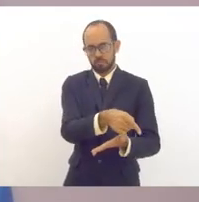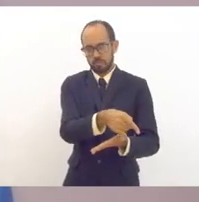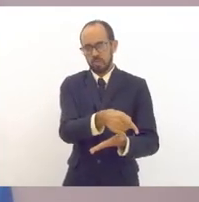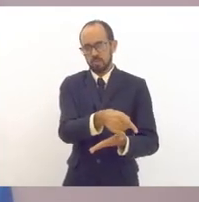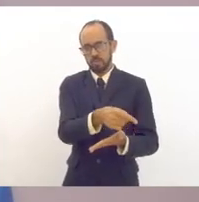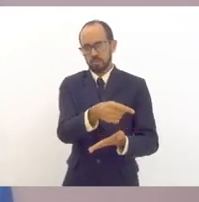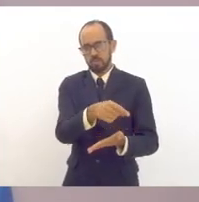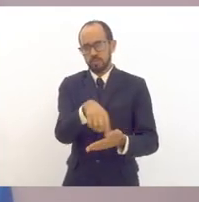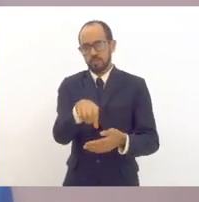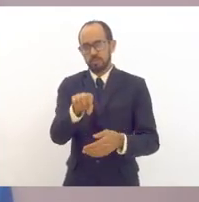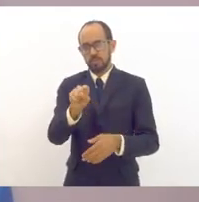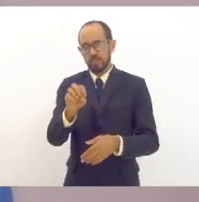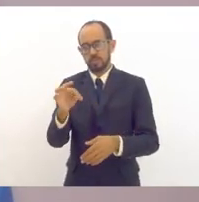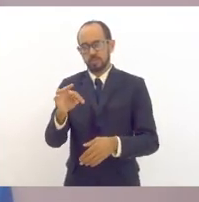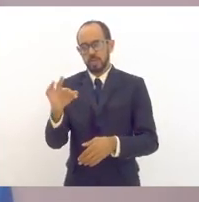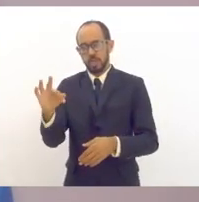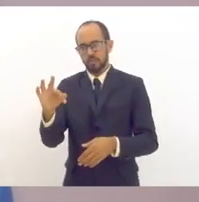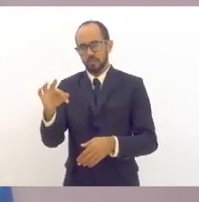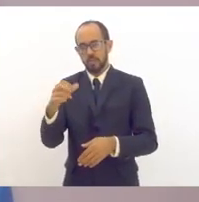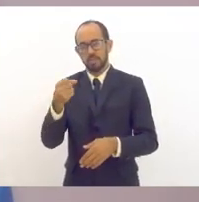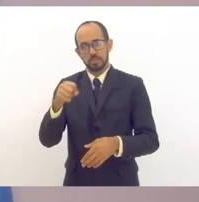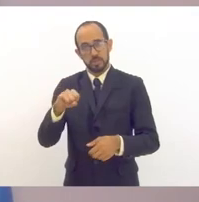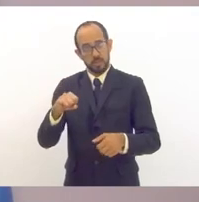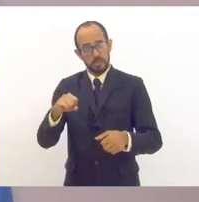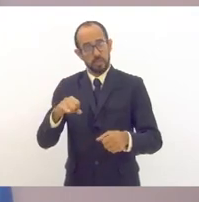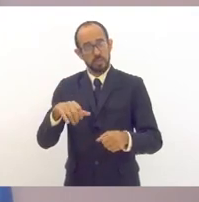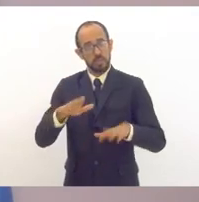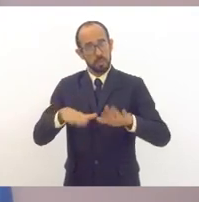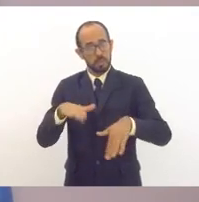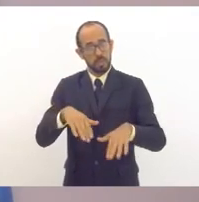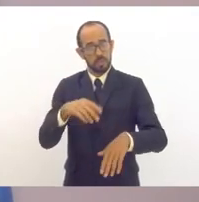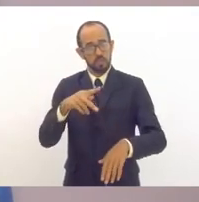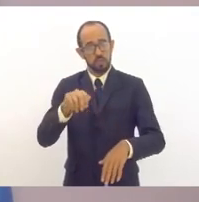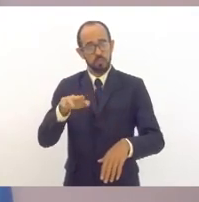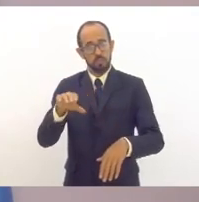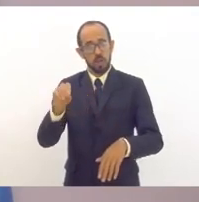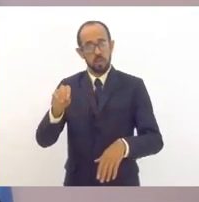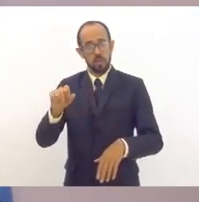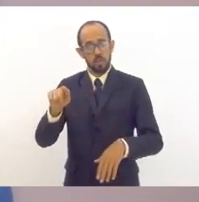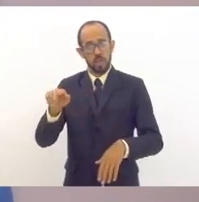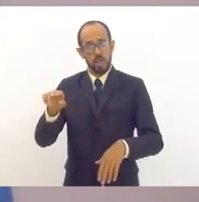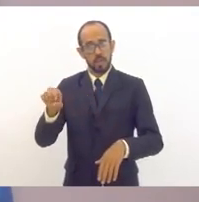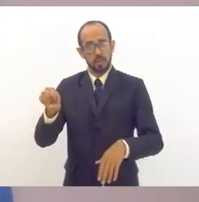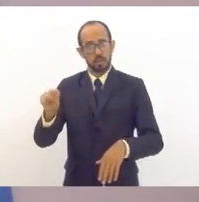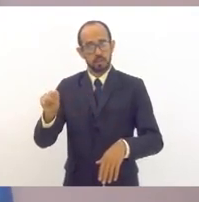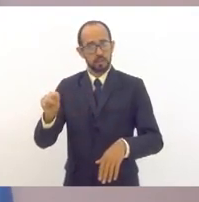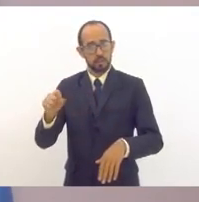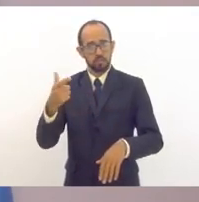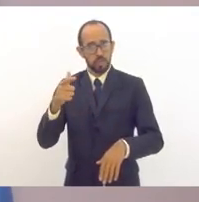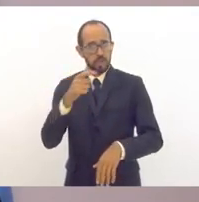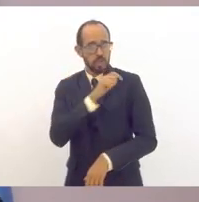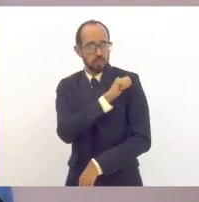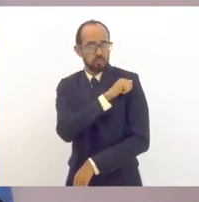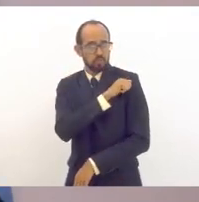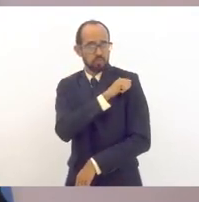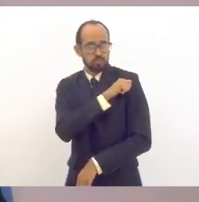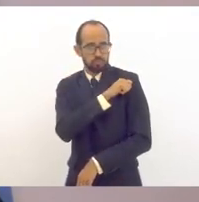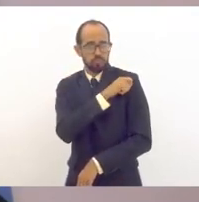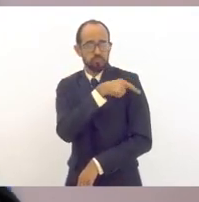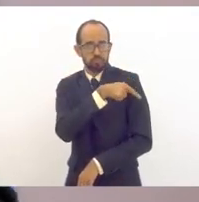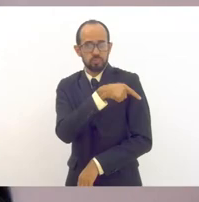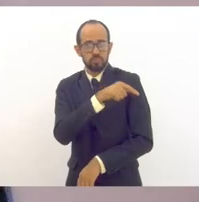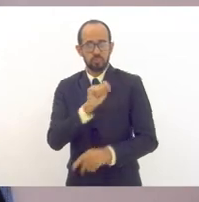se dependência do seu Paulo Guedes não teríamos regime nenhum Isso é fato agora não pode é você não poder contratar